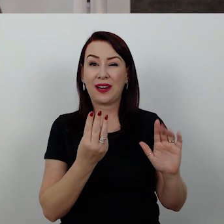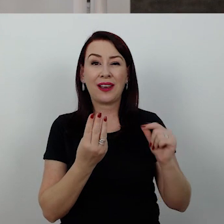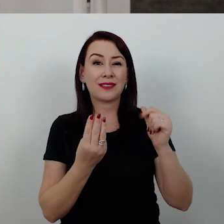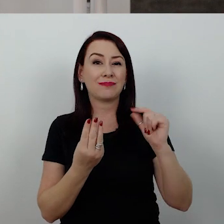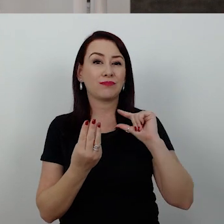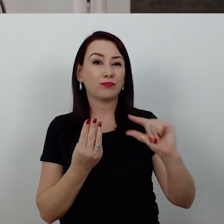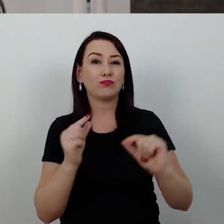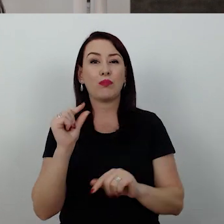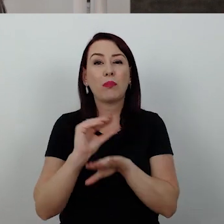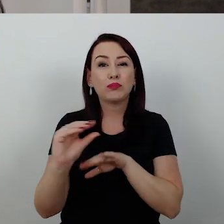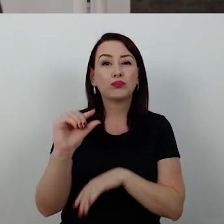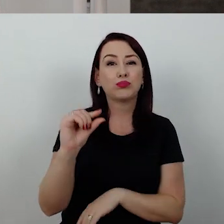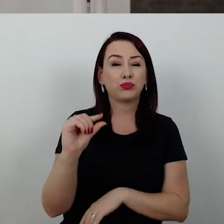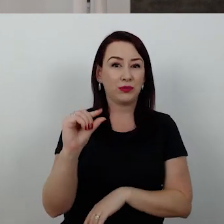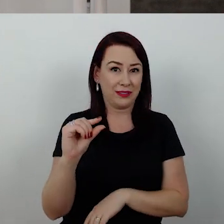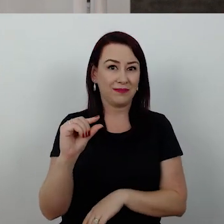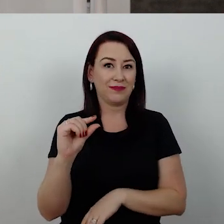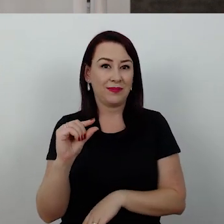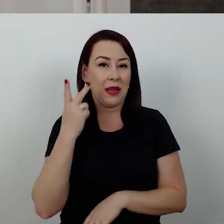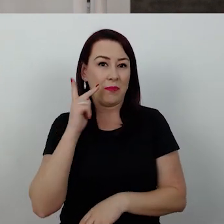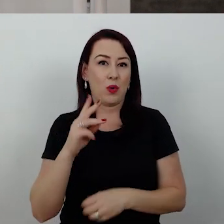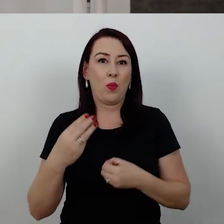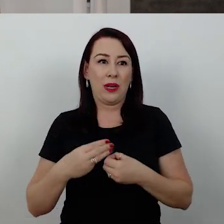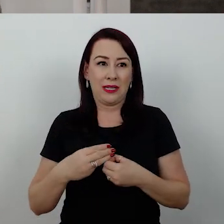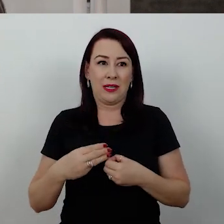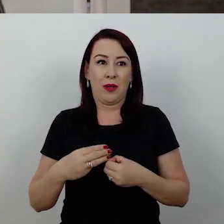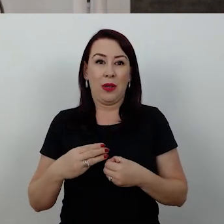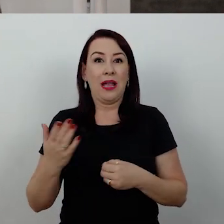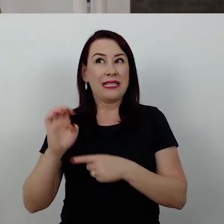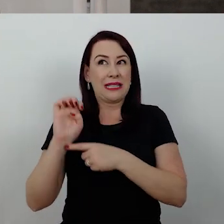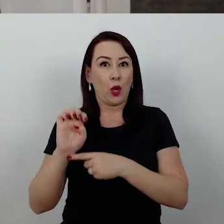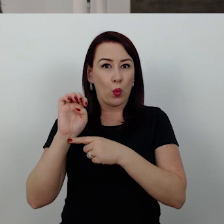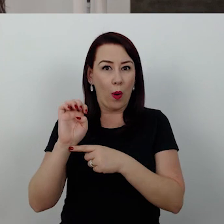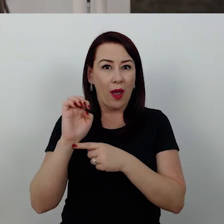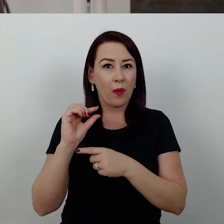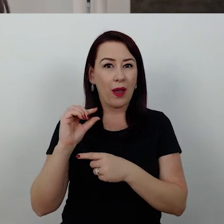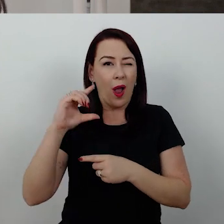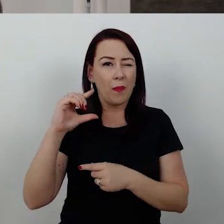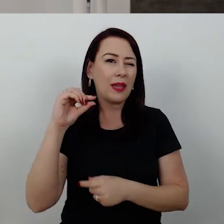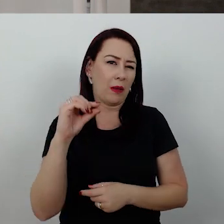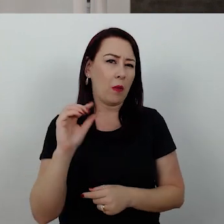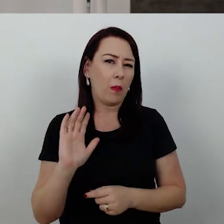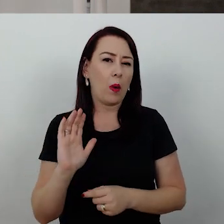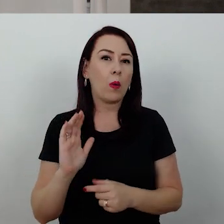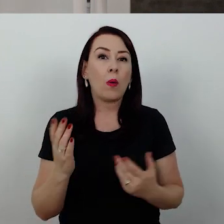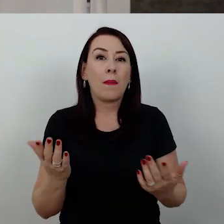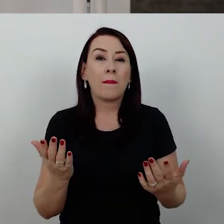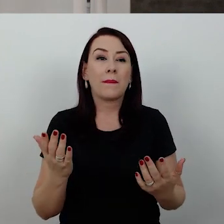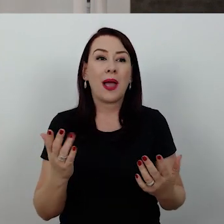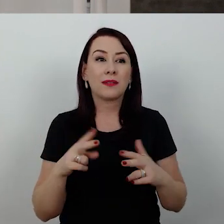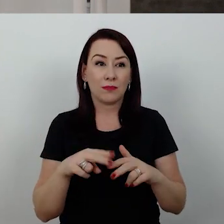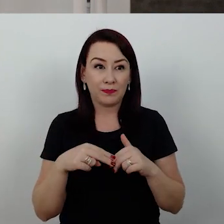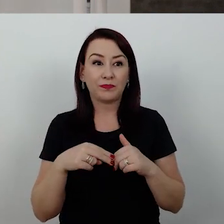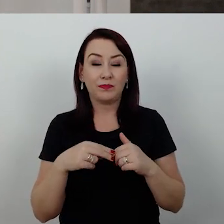tanto recurso assim, principalmente quando a gente fala a nível municipal. Acho que quando a gente fala a nível estadual, a gente amplia um pouco mais essas possibilidades